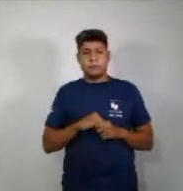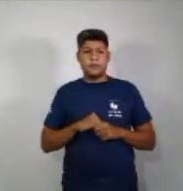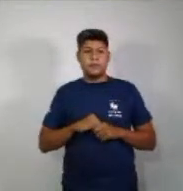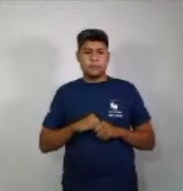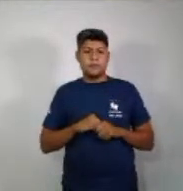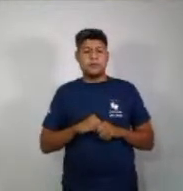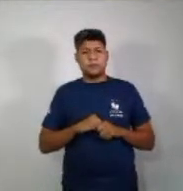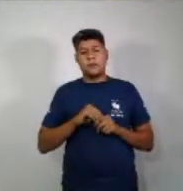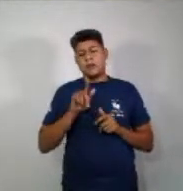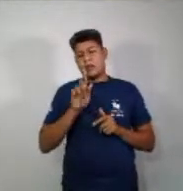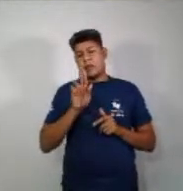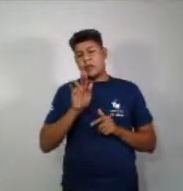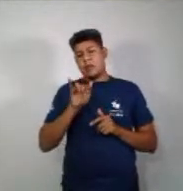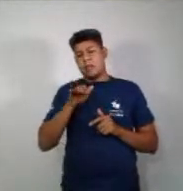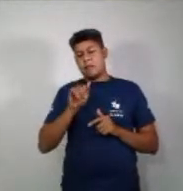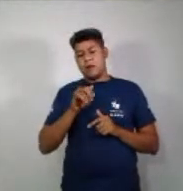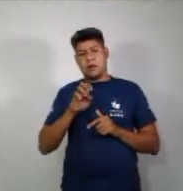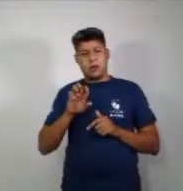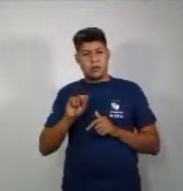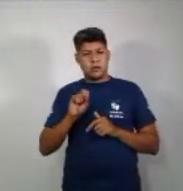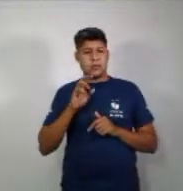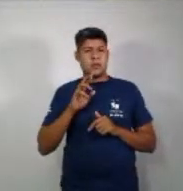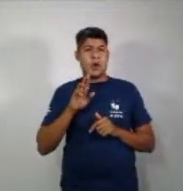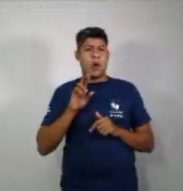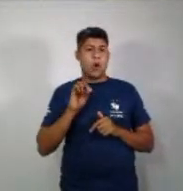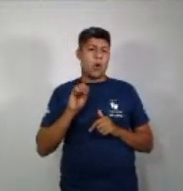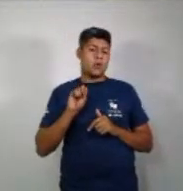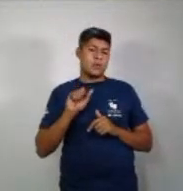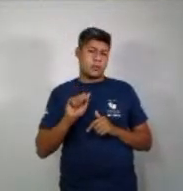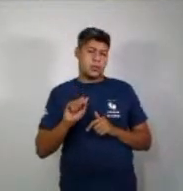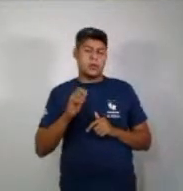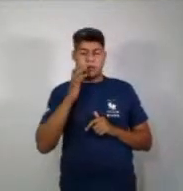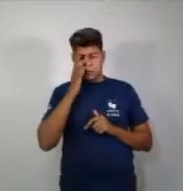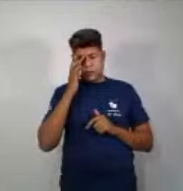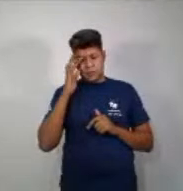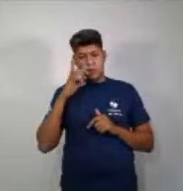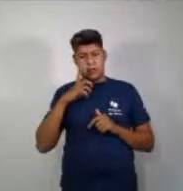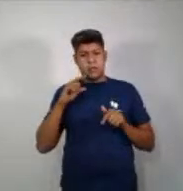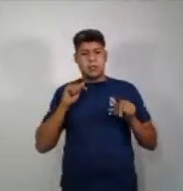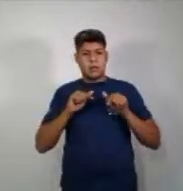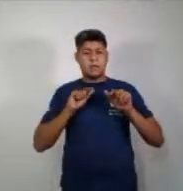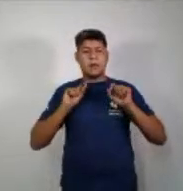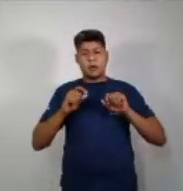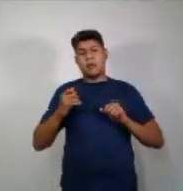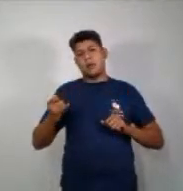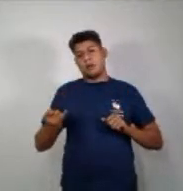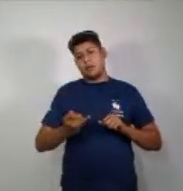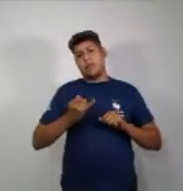do Guimarães Rosa. Quem tem um trabalho que eu acho que é importante